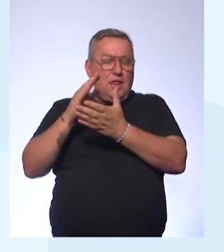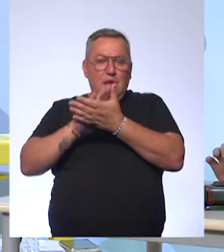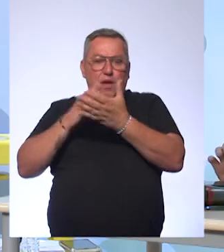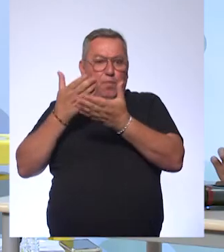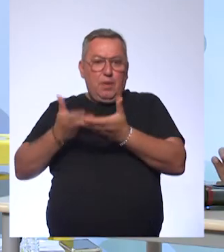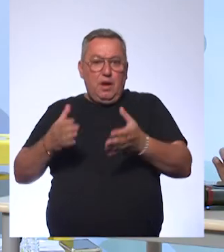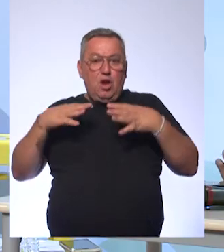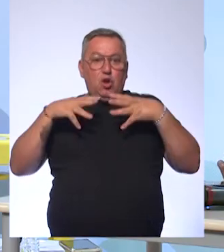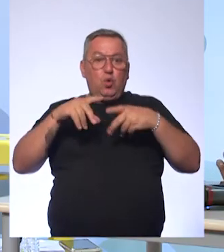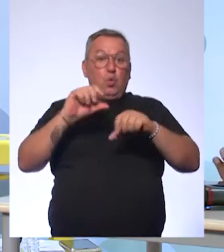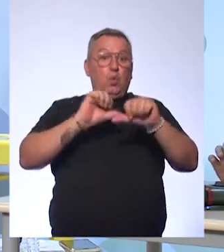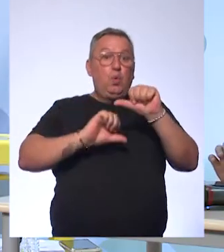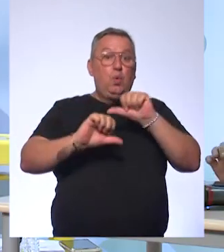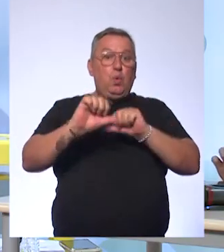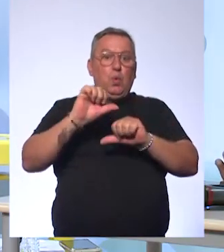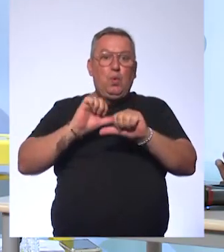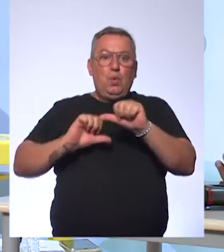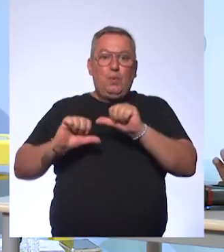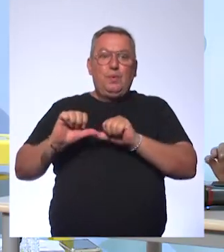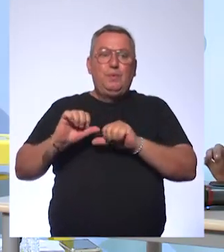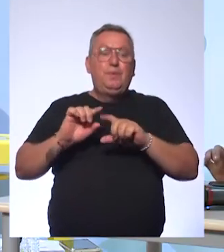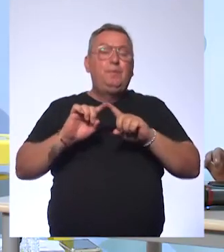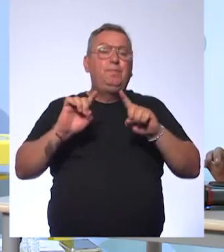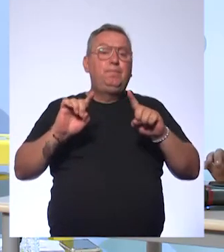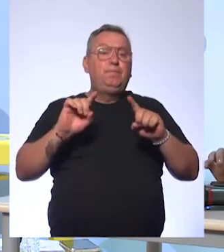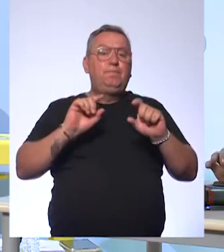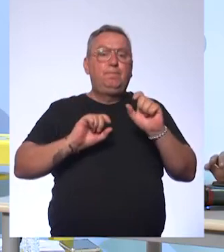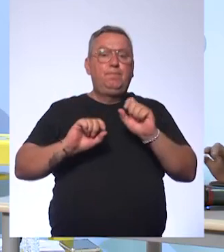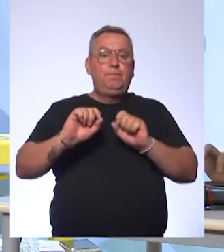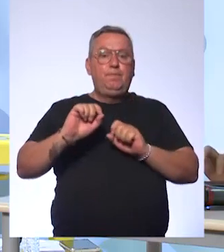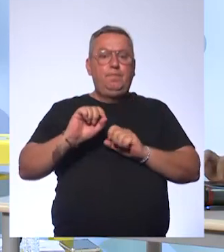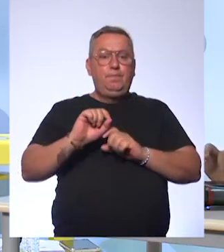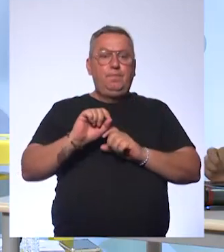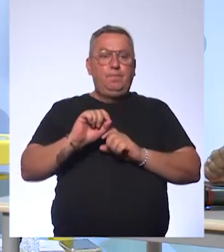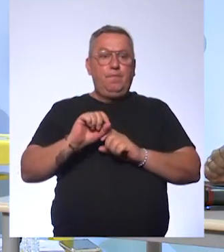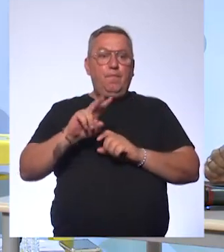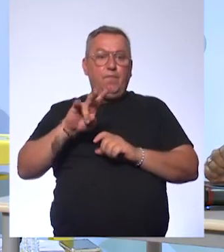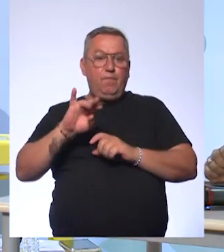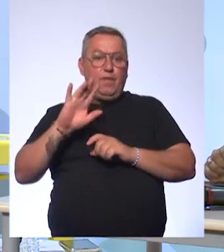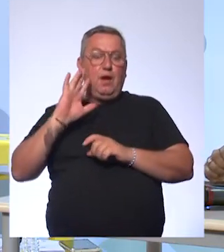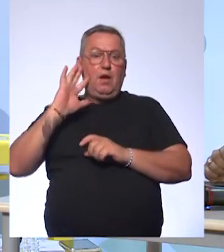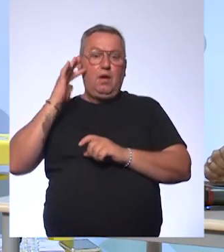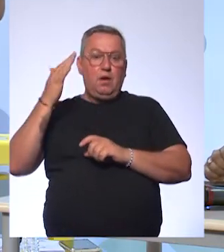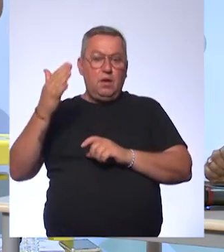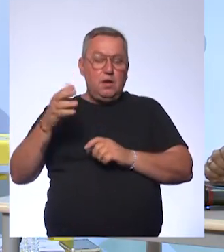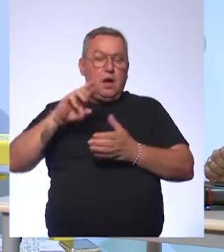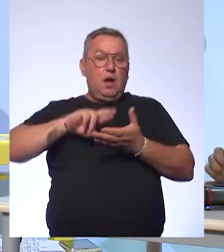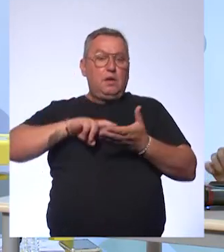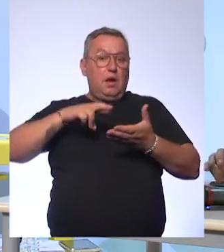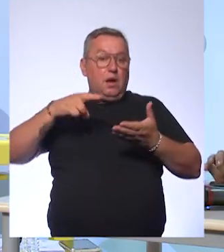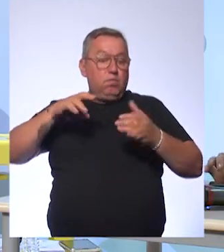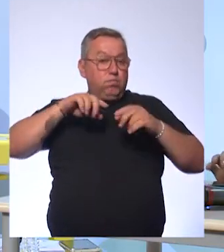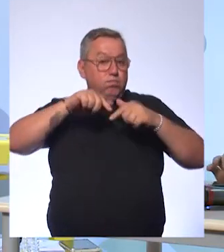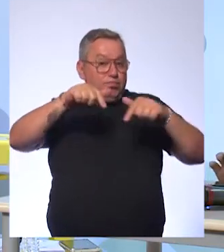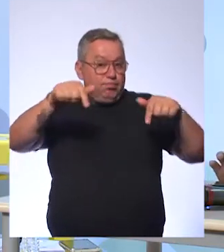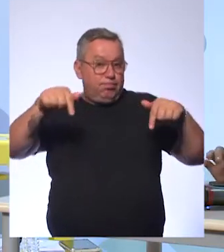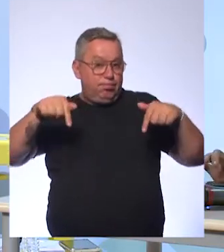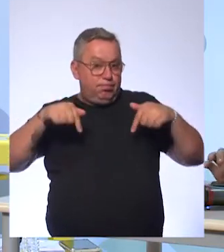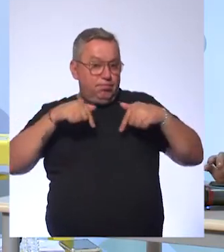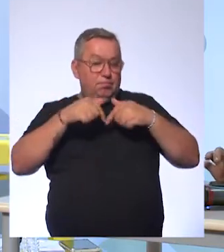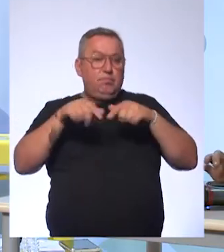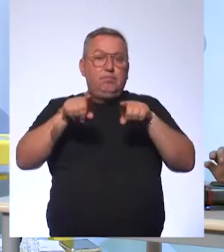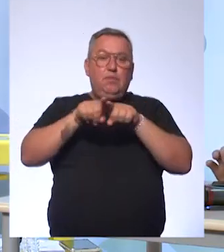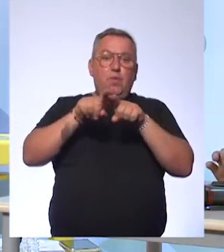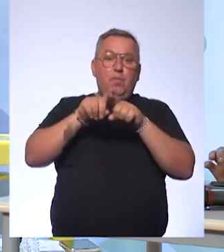se transforma, ok? Portanto, vai ocorrer a reação química entre as substâncias e